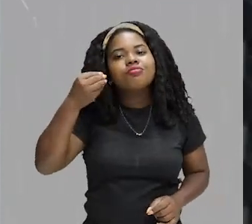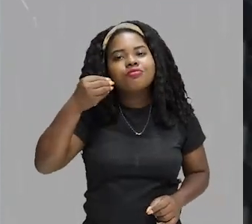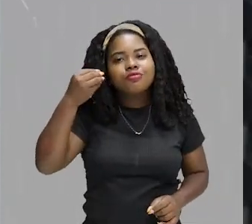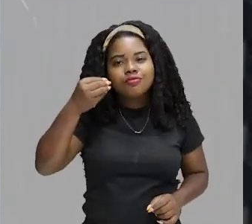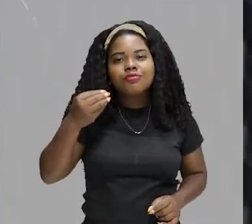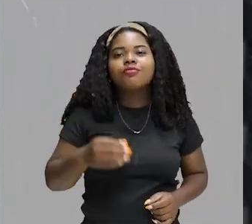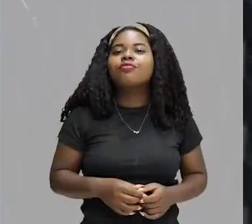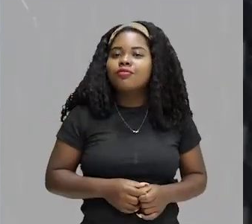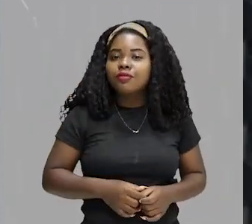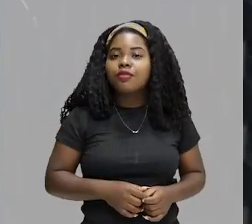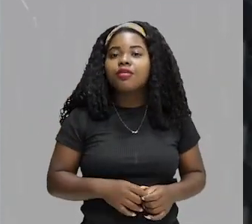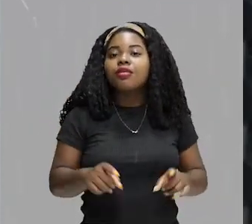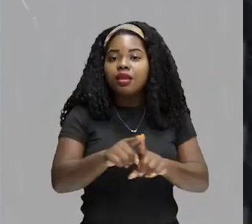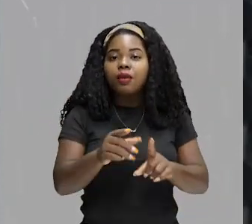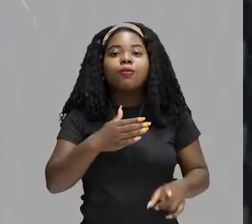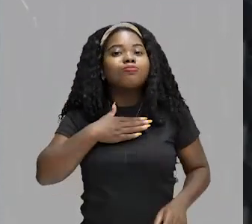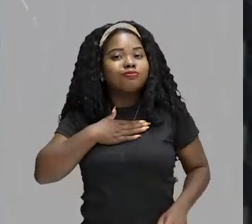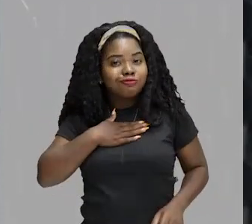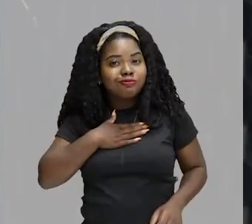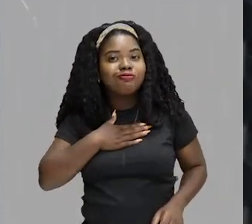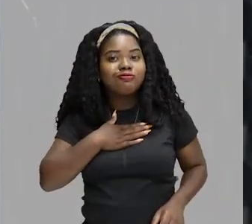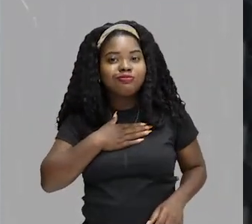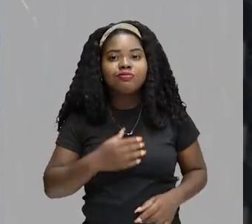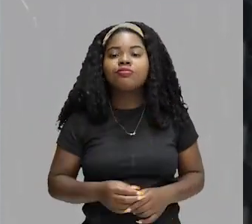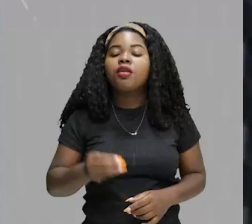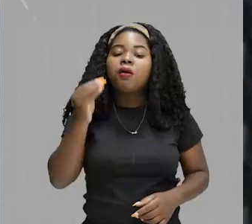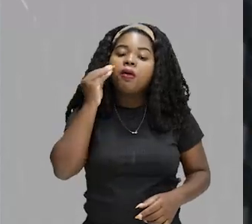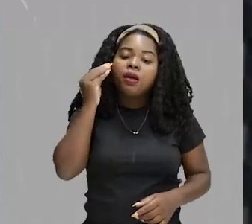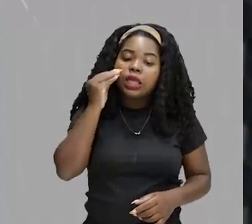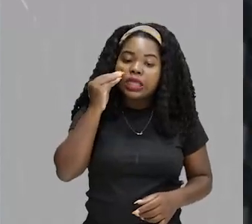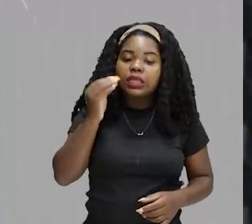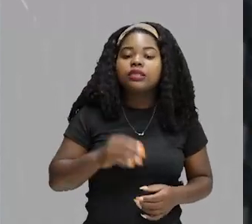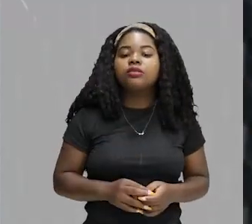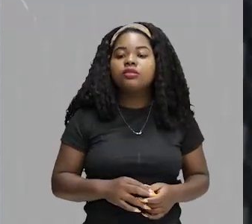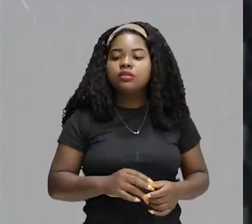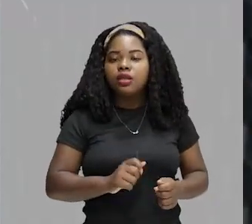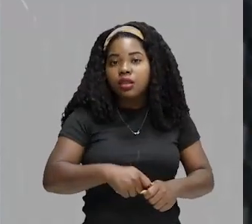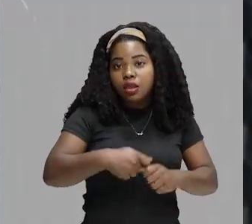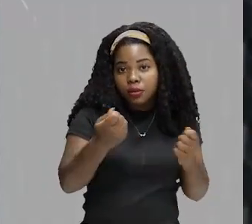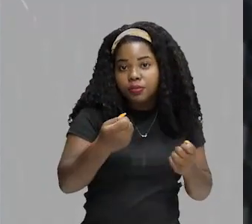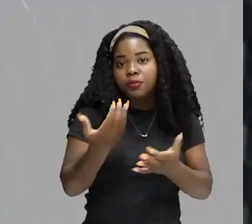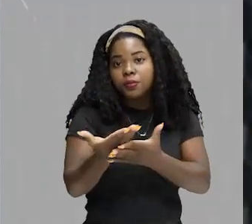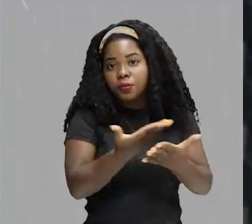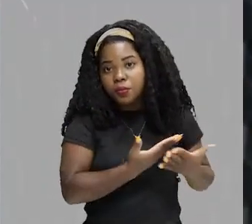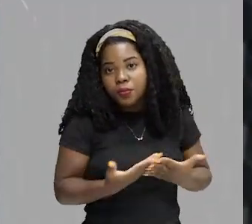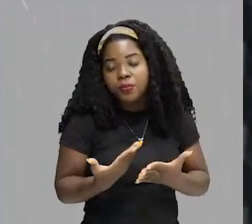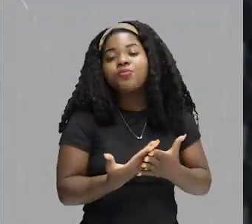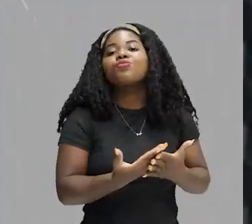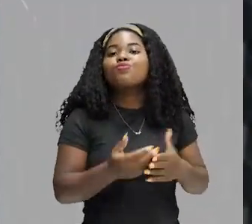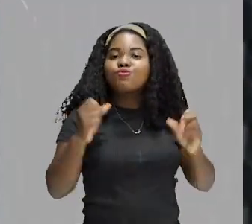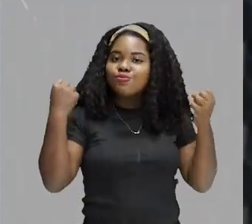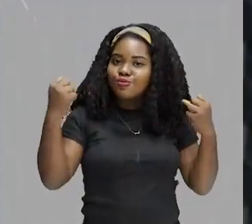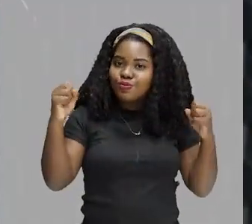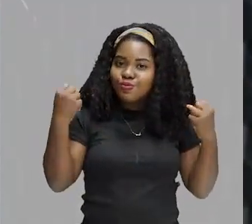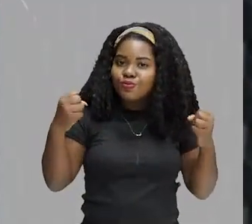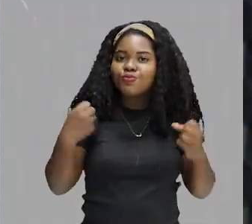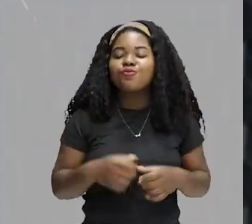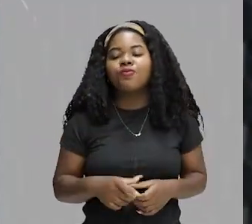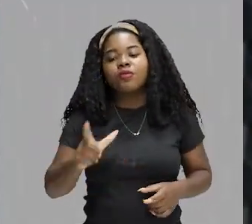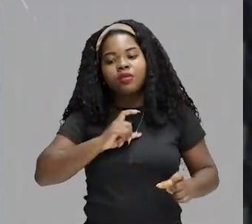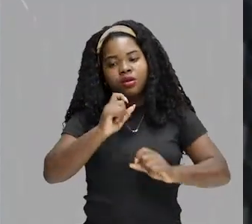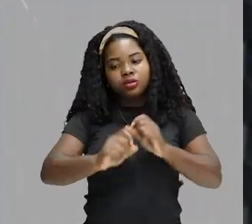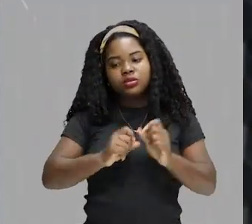passam a gostar até. Então é isso que a gente tenta romper hoje nas nossas aulinhas de educação física. Então eu tenho um